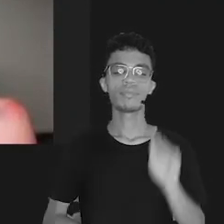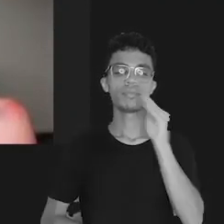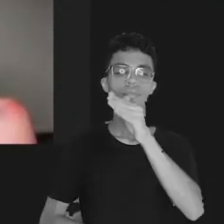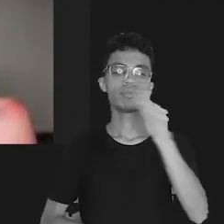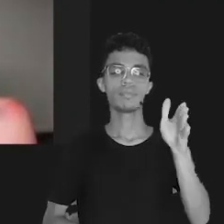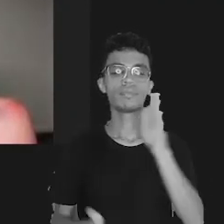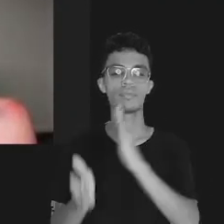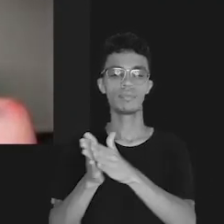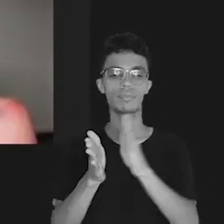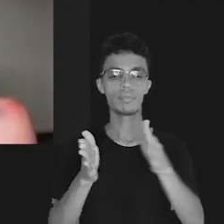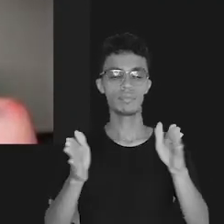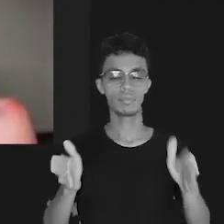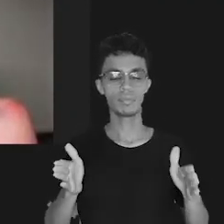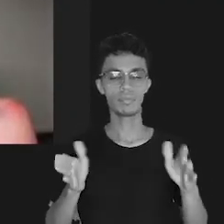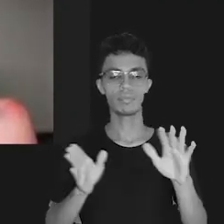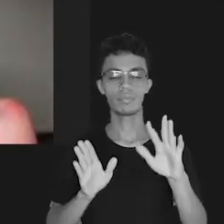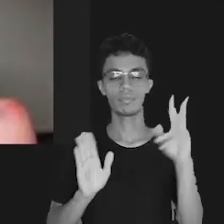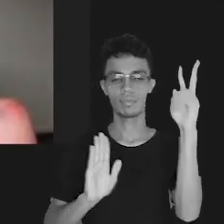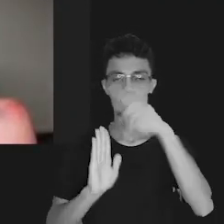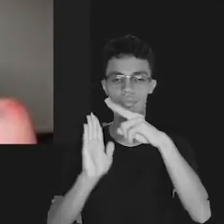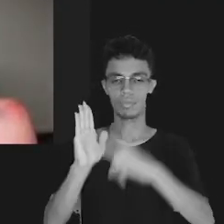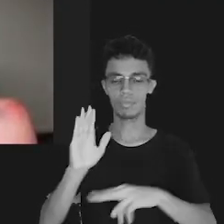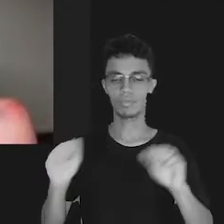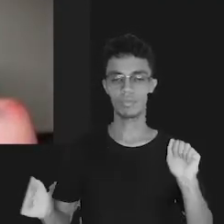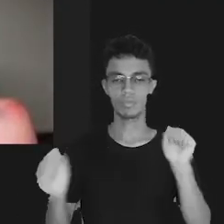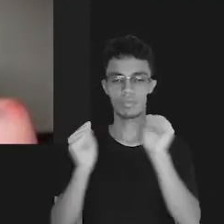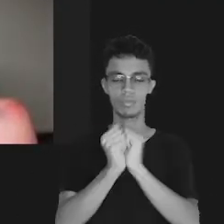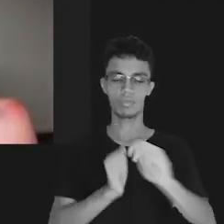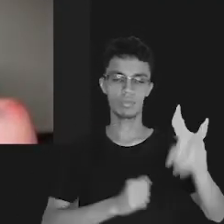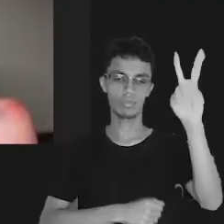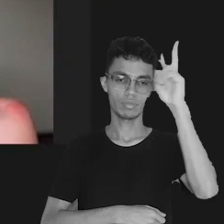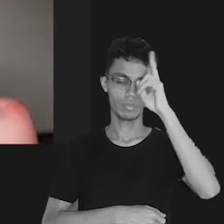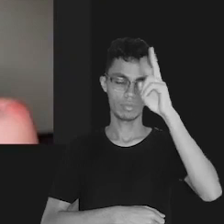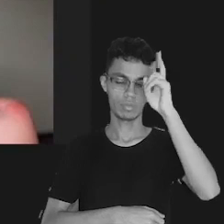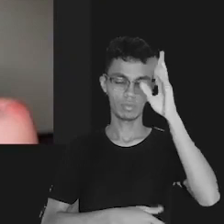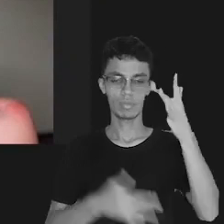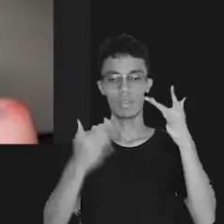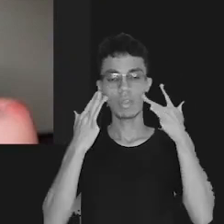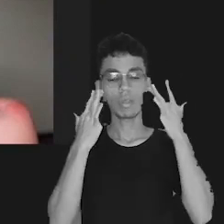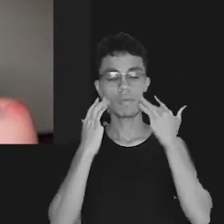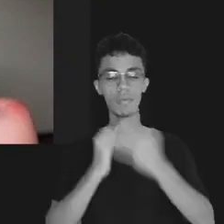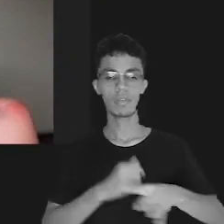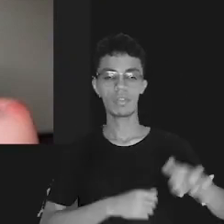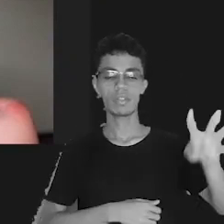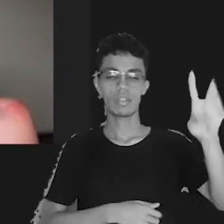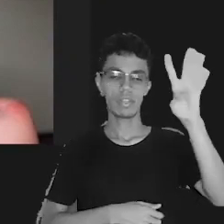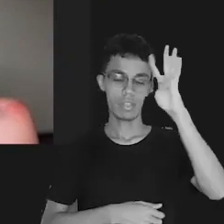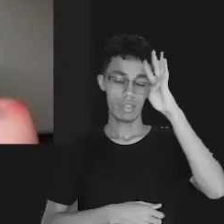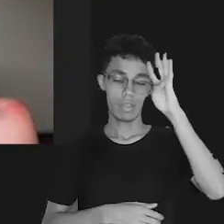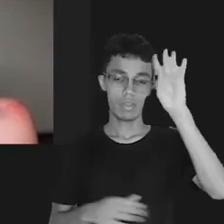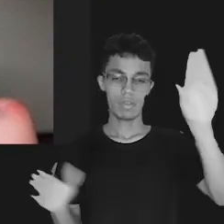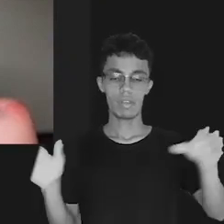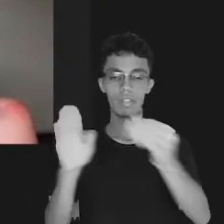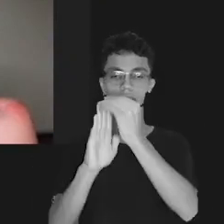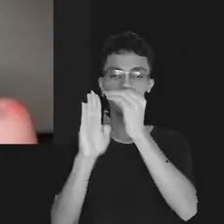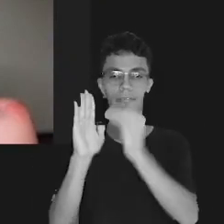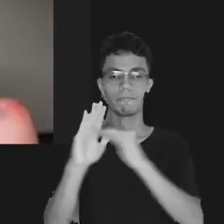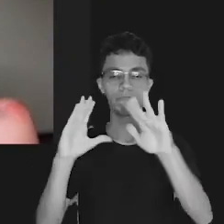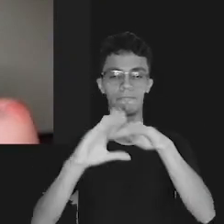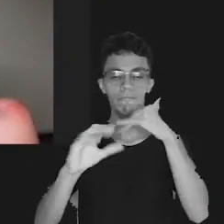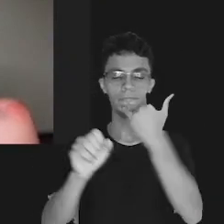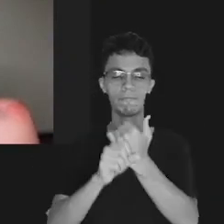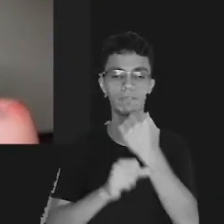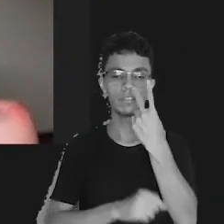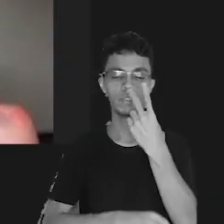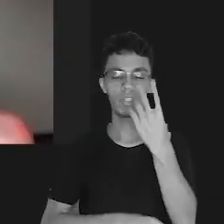nesse processo das leituras com a gente. Lembrar que essa peça vai ser retransmitida na quarta-feira,